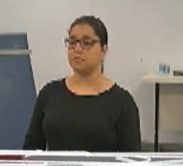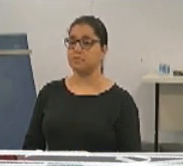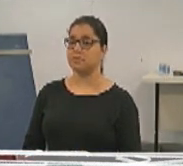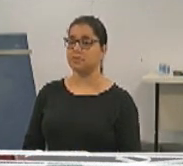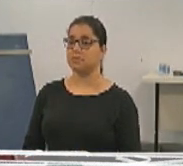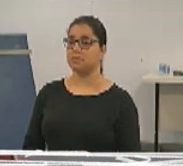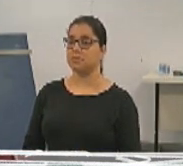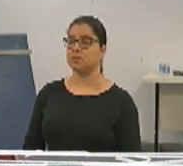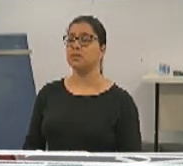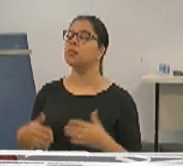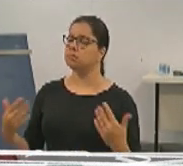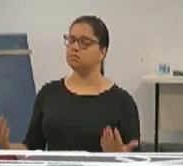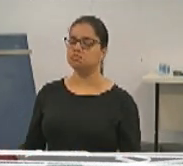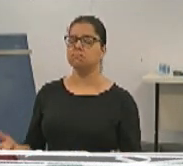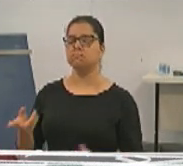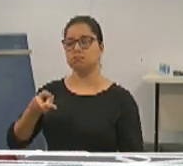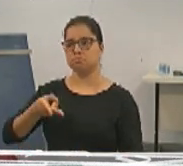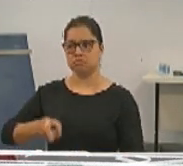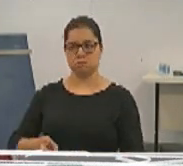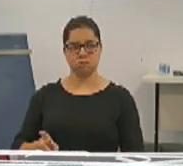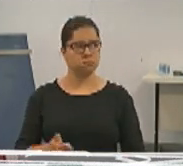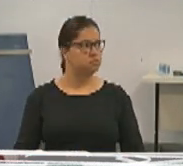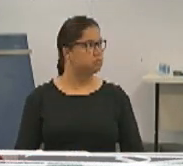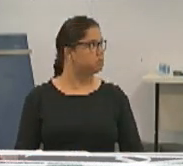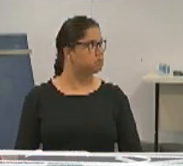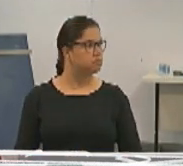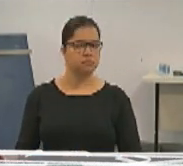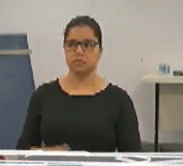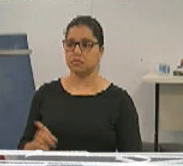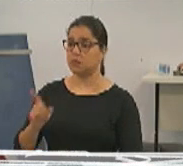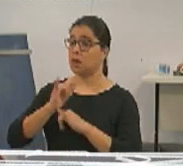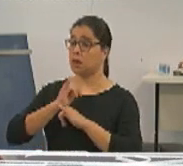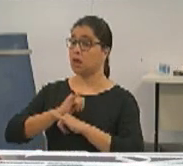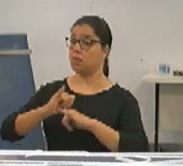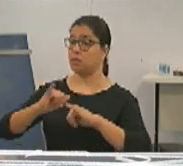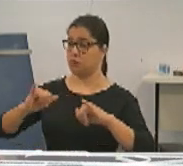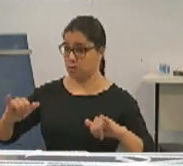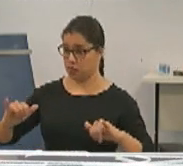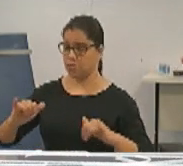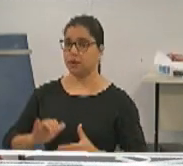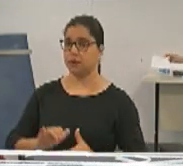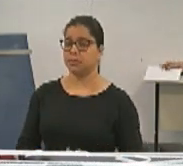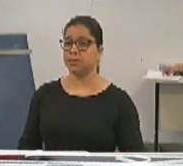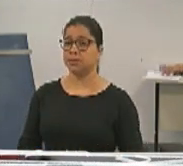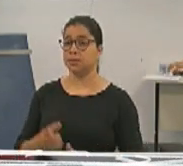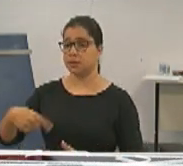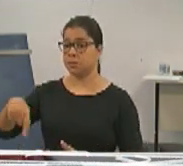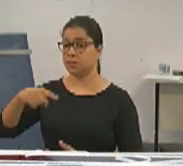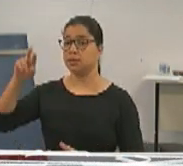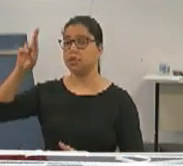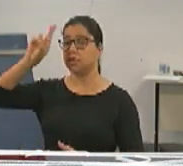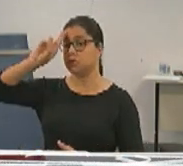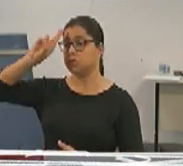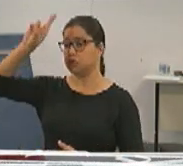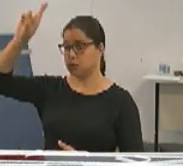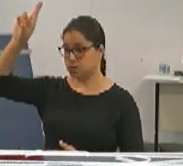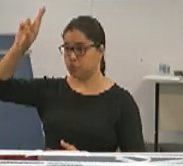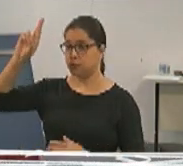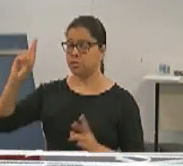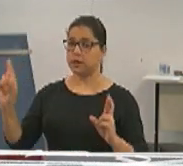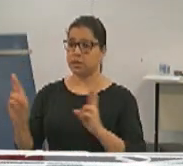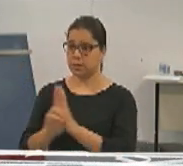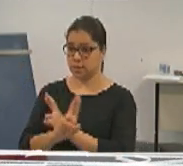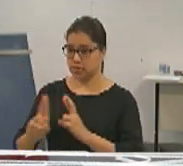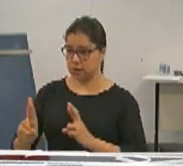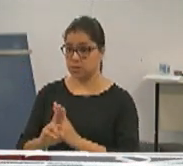Dando continuidade, eu pediria... Primeiro, eu informaria que, para a gestão deste momento em relação à professora Liane,